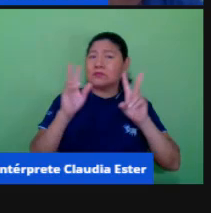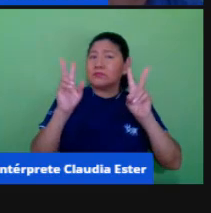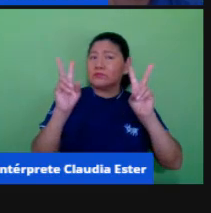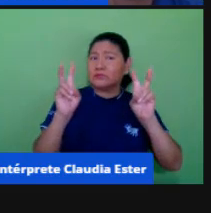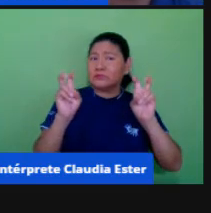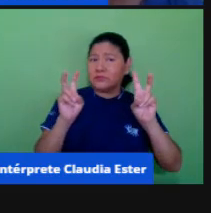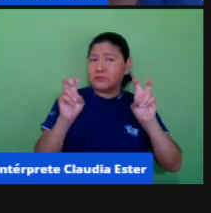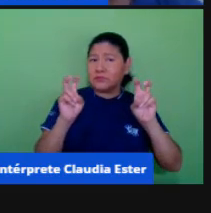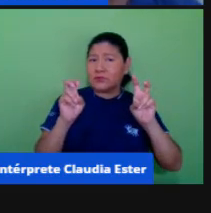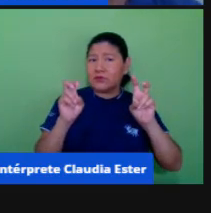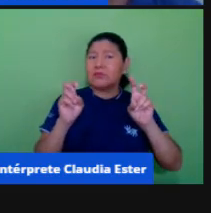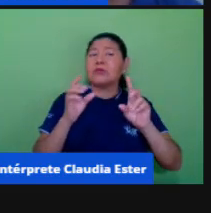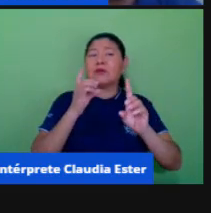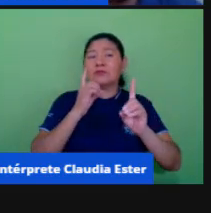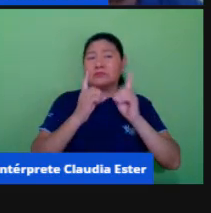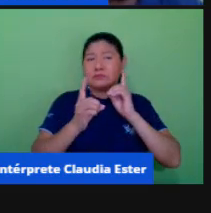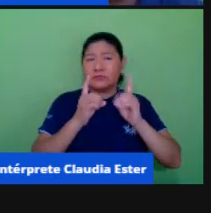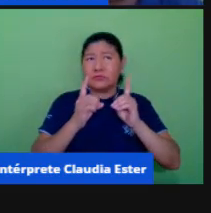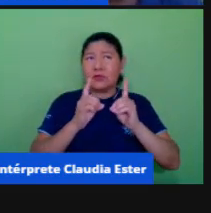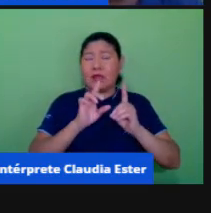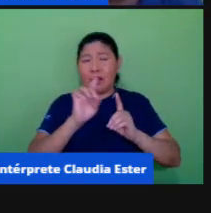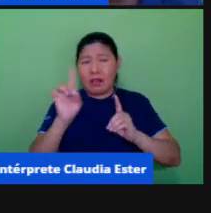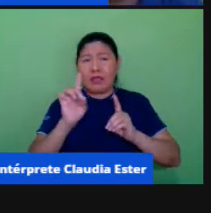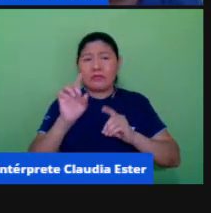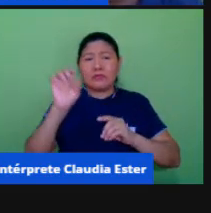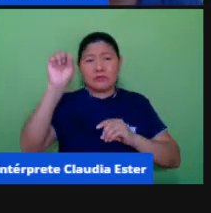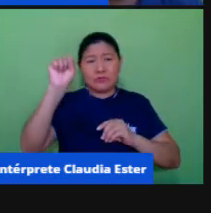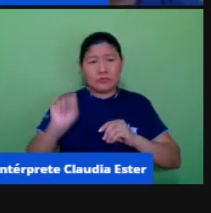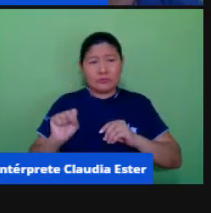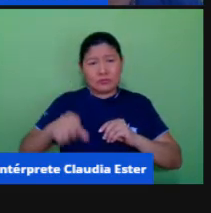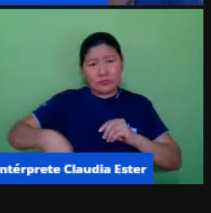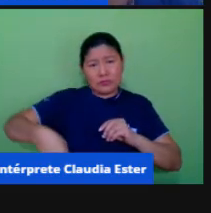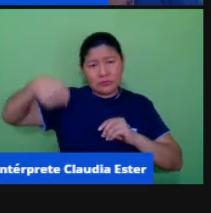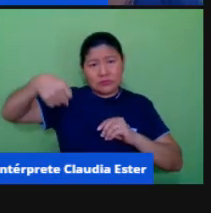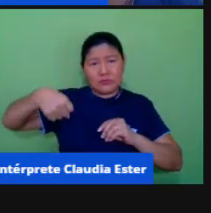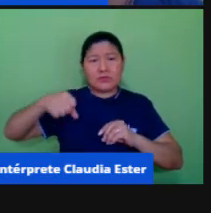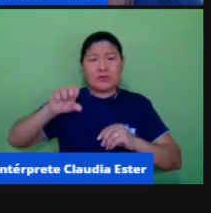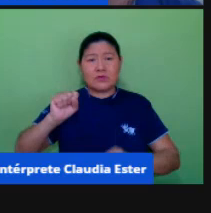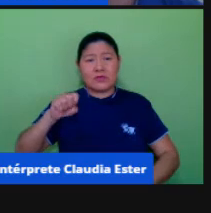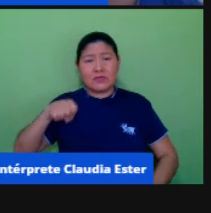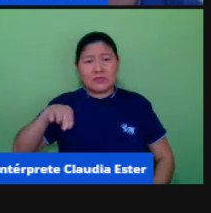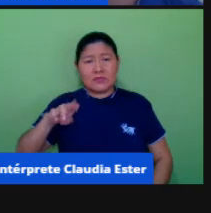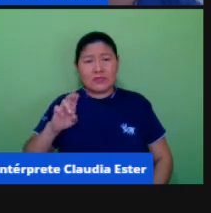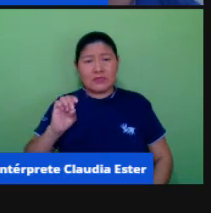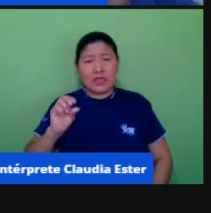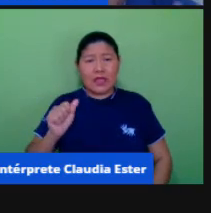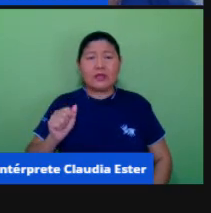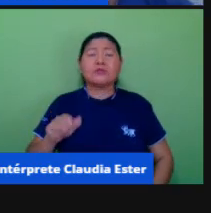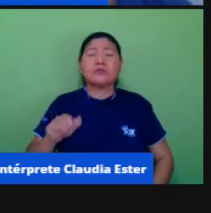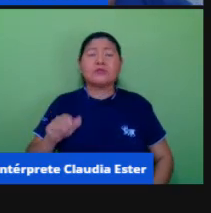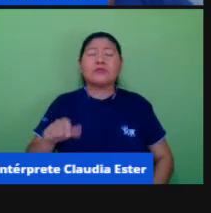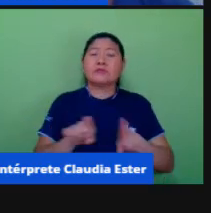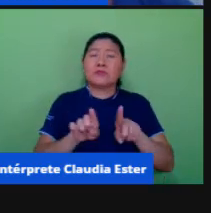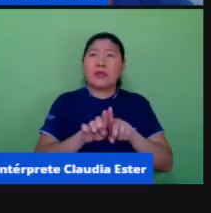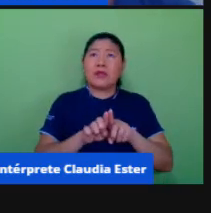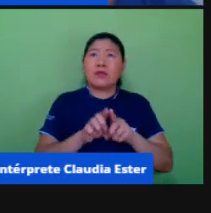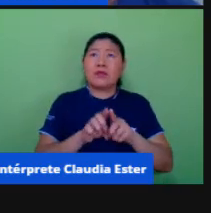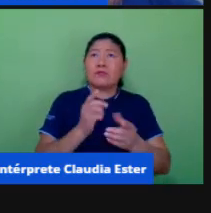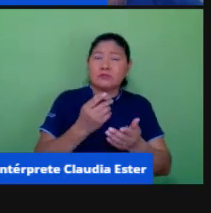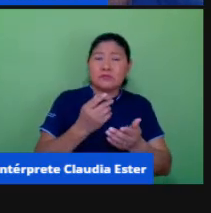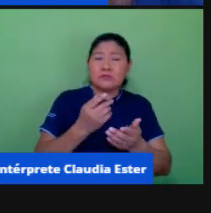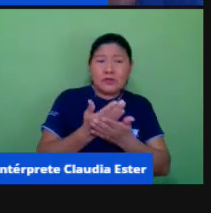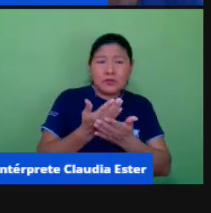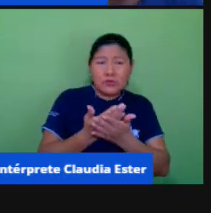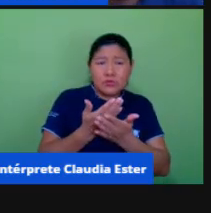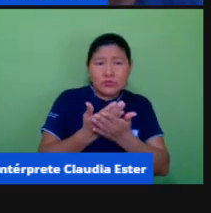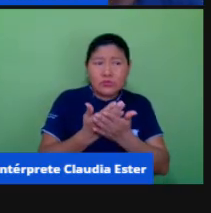né, Senado, no Congresso em geral, por exemplo, e foi debatido, depois parou, agora retornou,